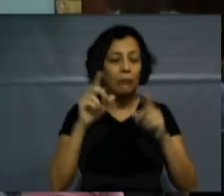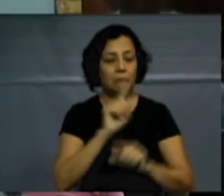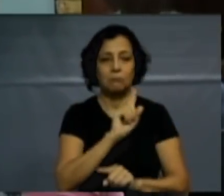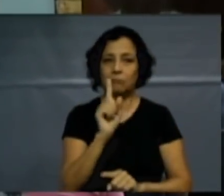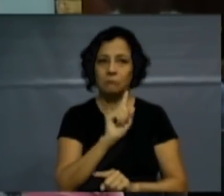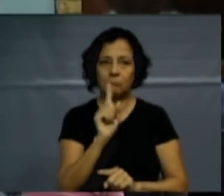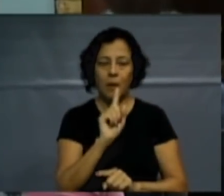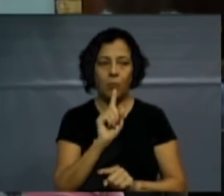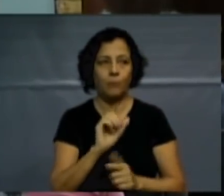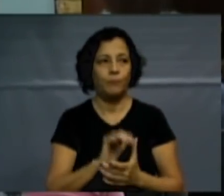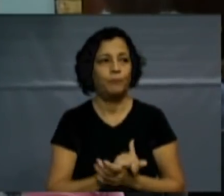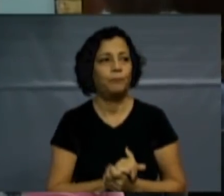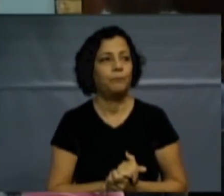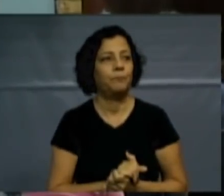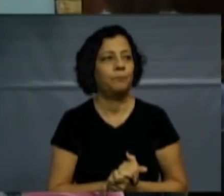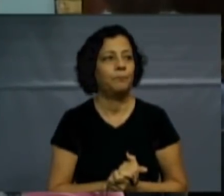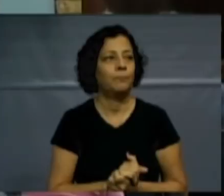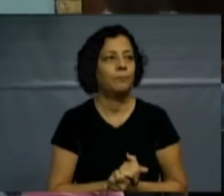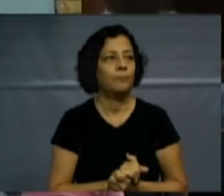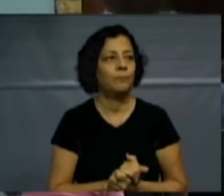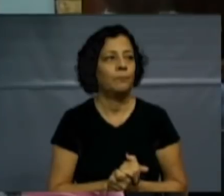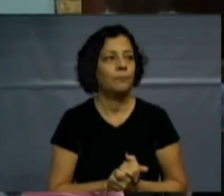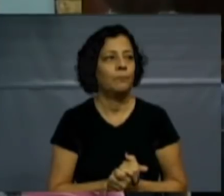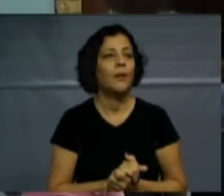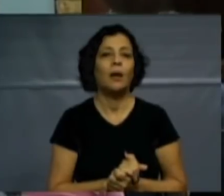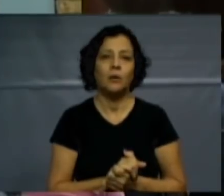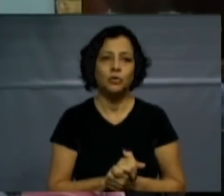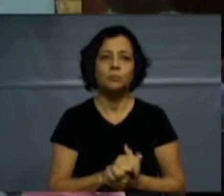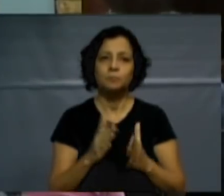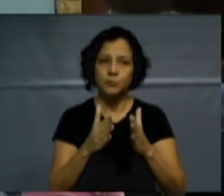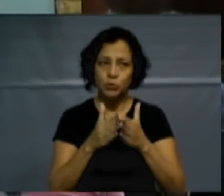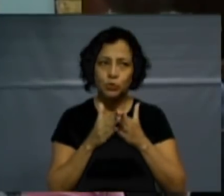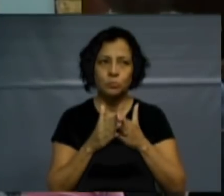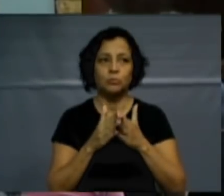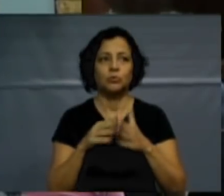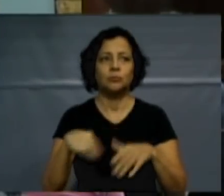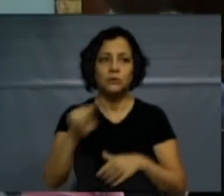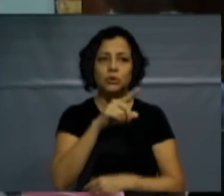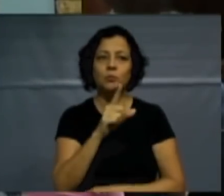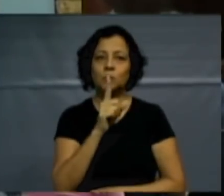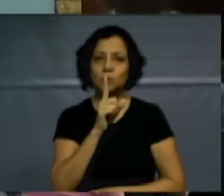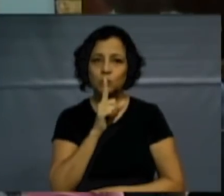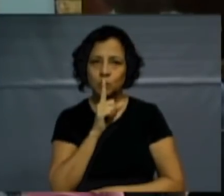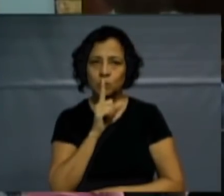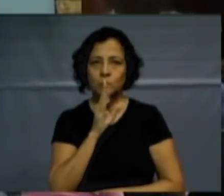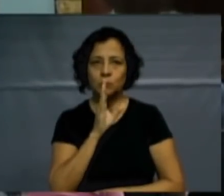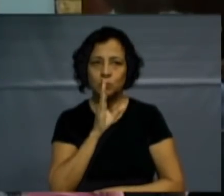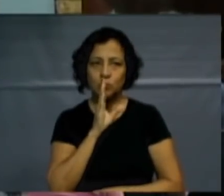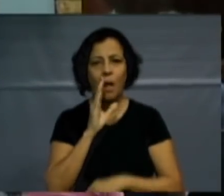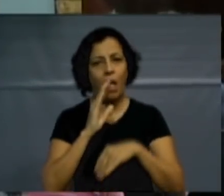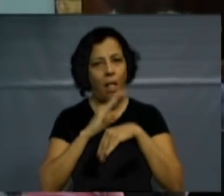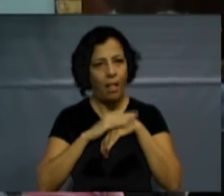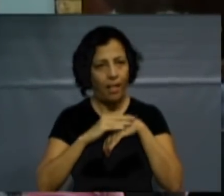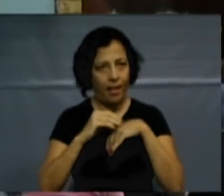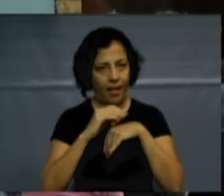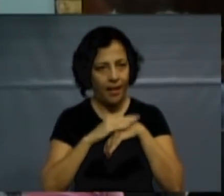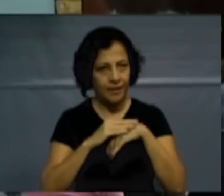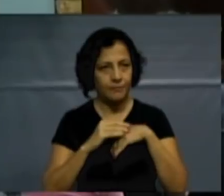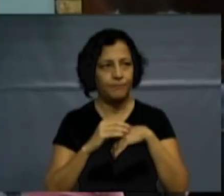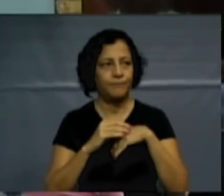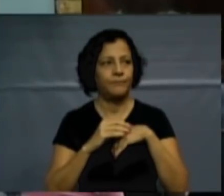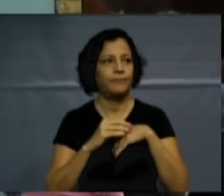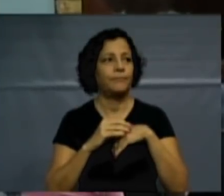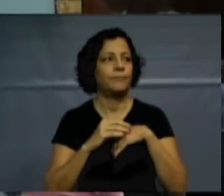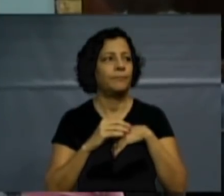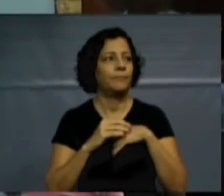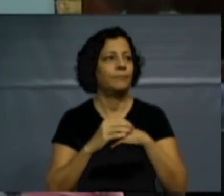fica um pouquinho tumultuado. Então, nós pedimos isso a todos vocês, com muito carinho. E quer